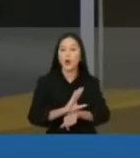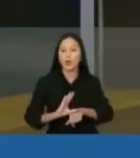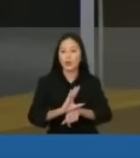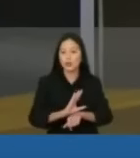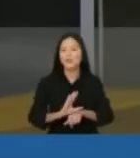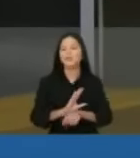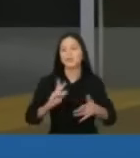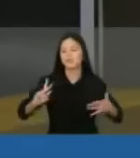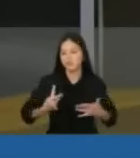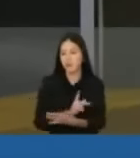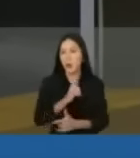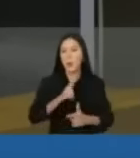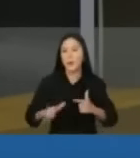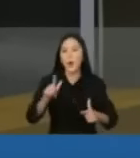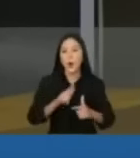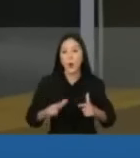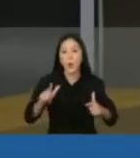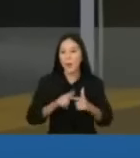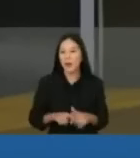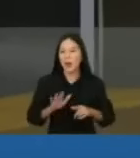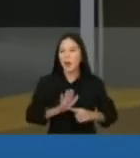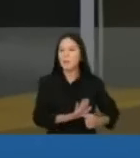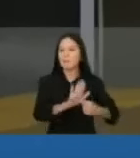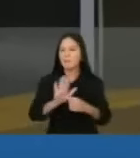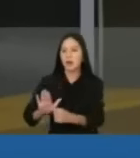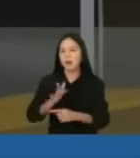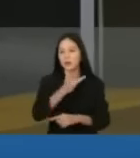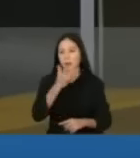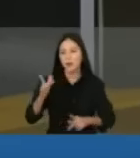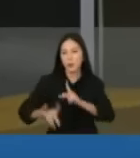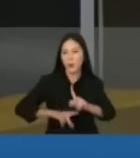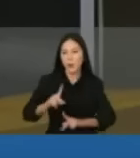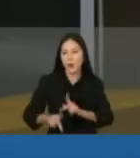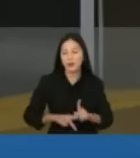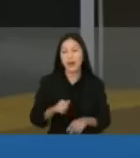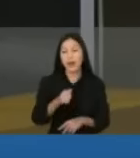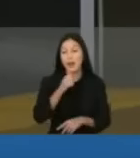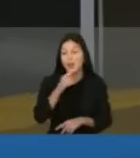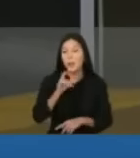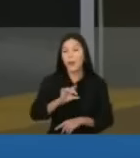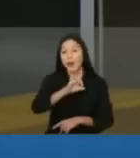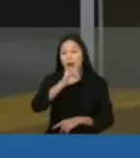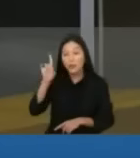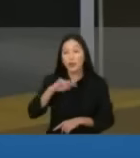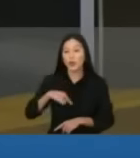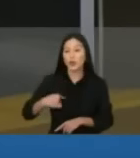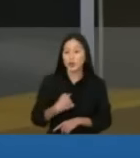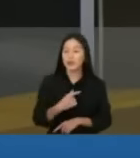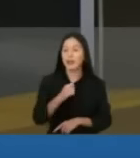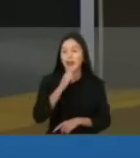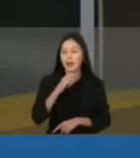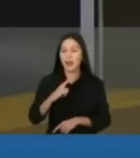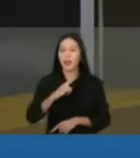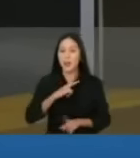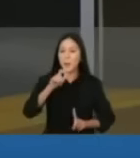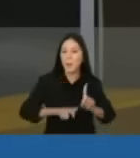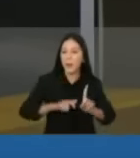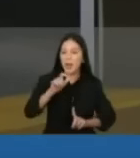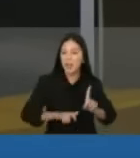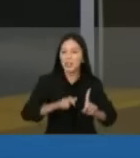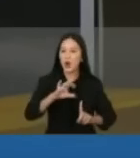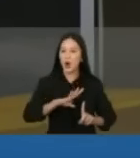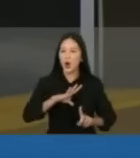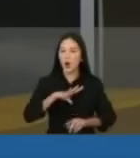perpetradas na cara de todo mundo para ver Graças a Deus que nós temos ainda pessoas com